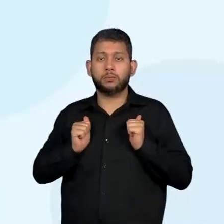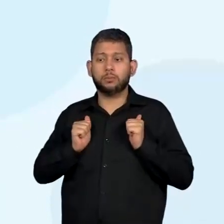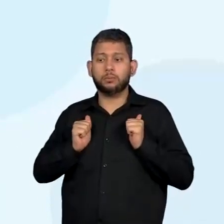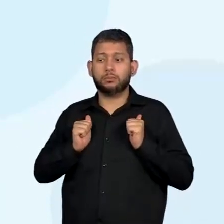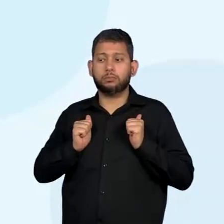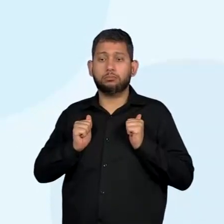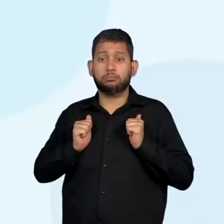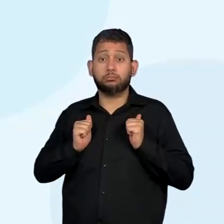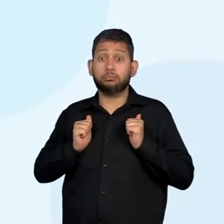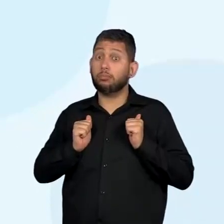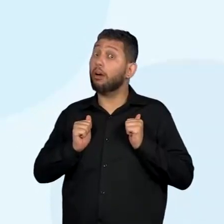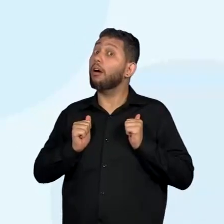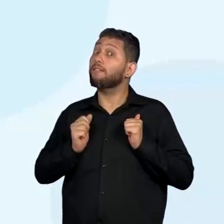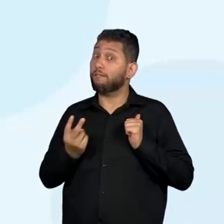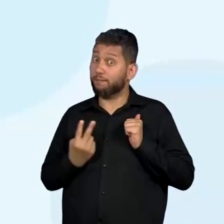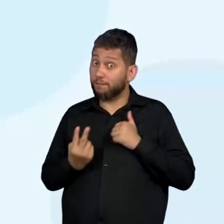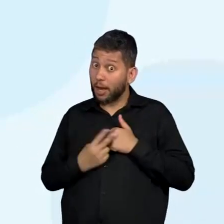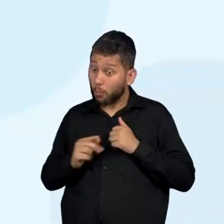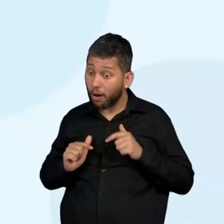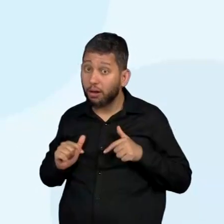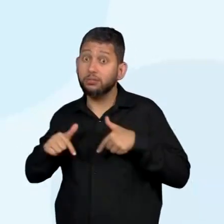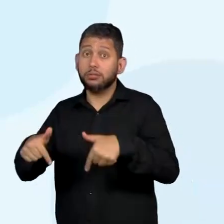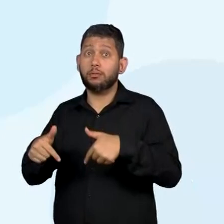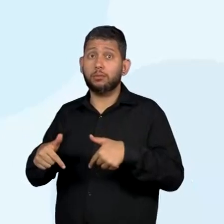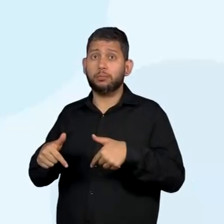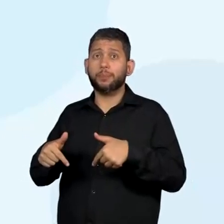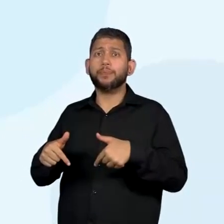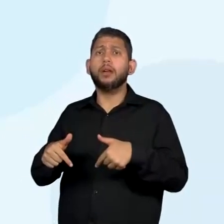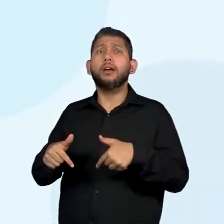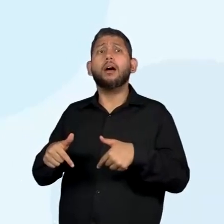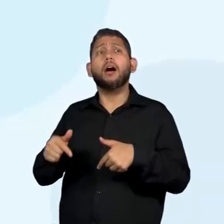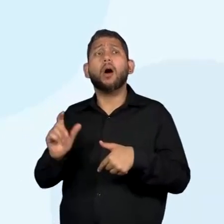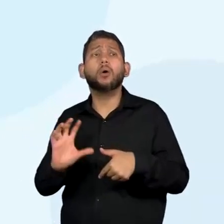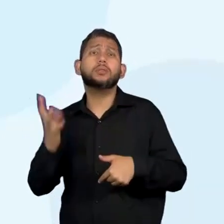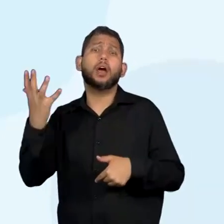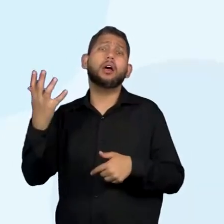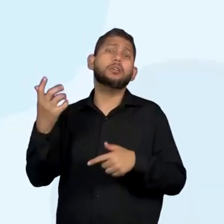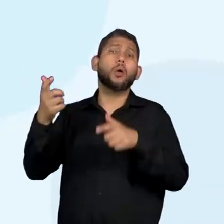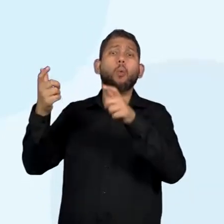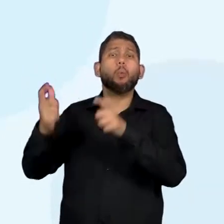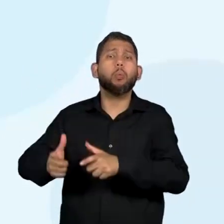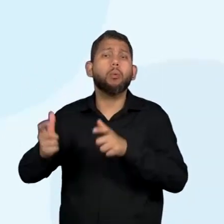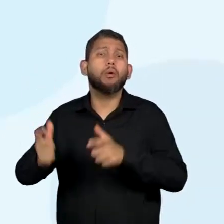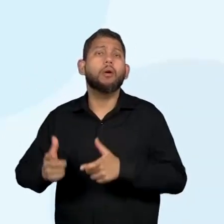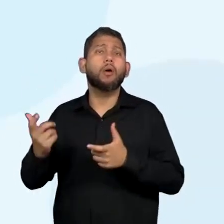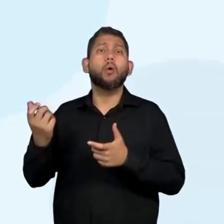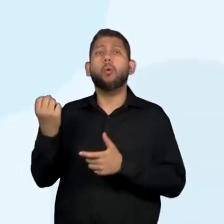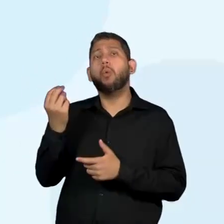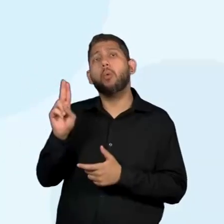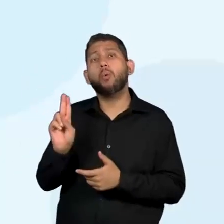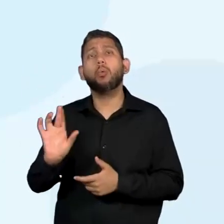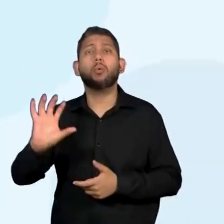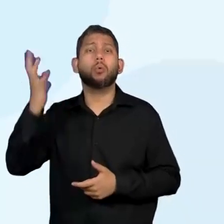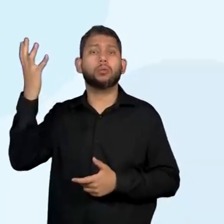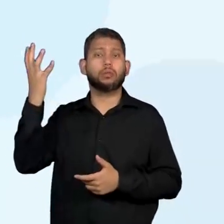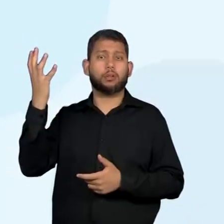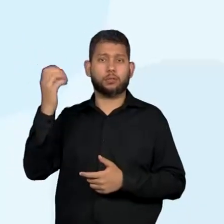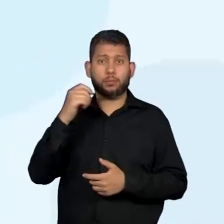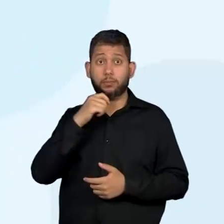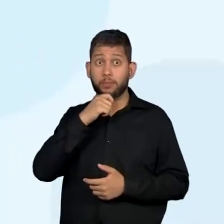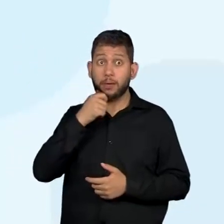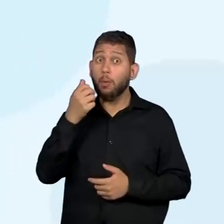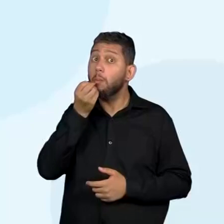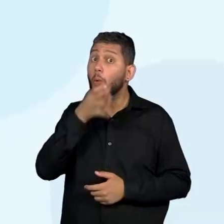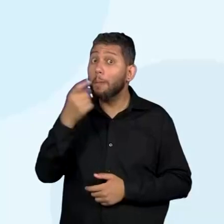tempo, tá? Verbos. Então, palavra-chave a mais clara para vocês, é legal a gente pensar nas